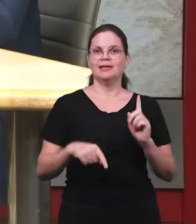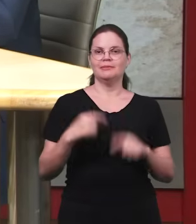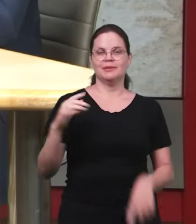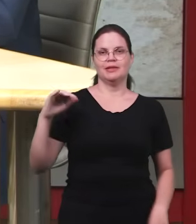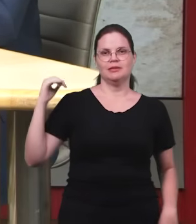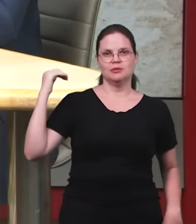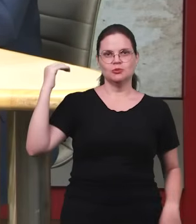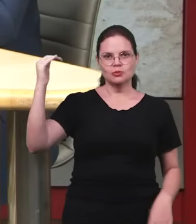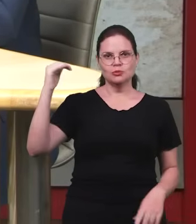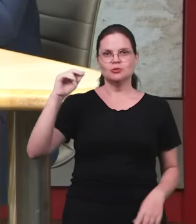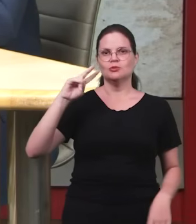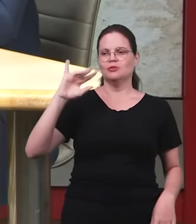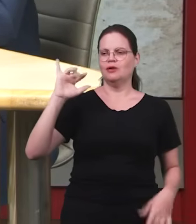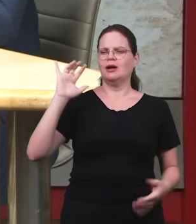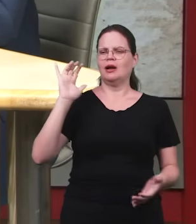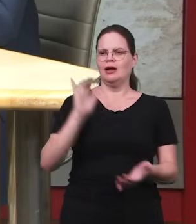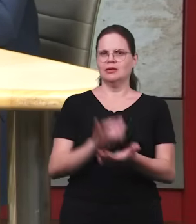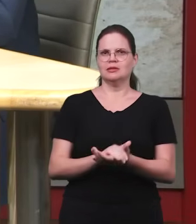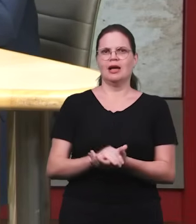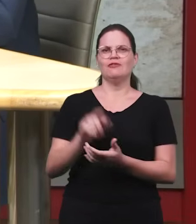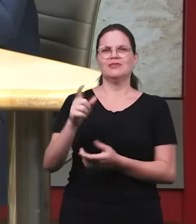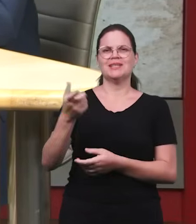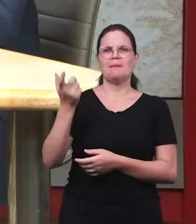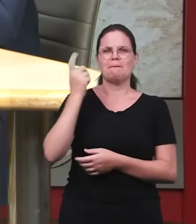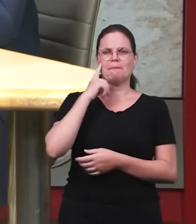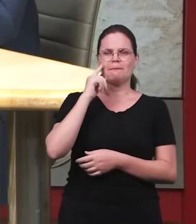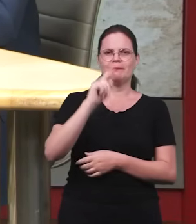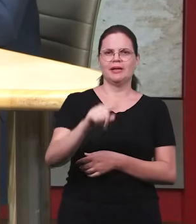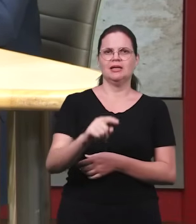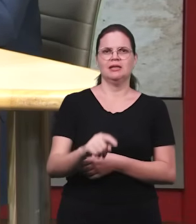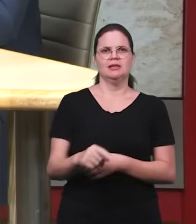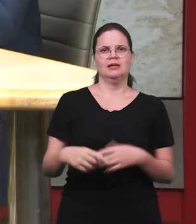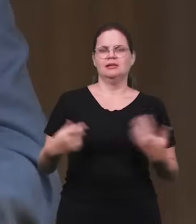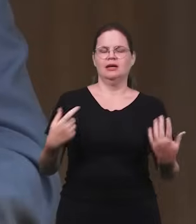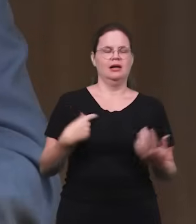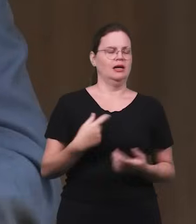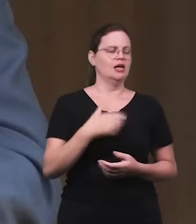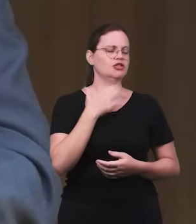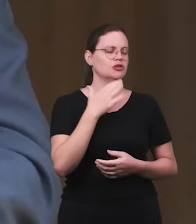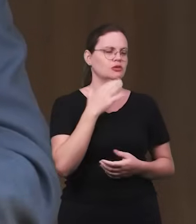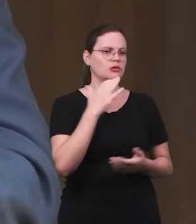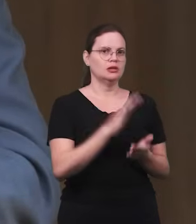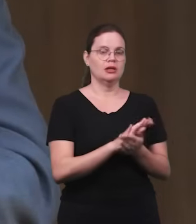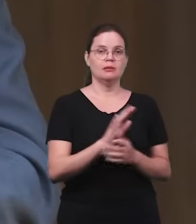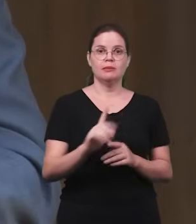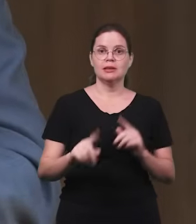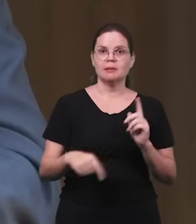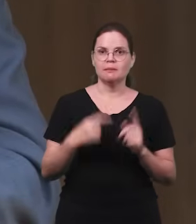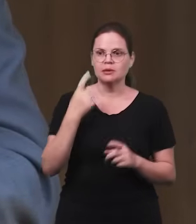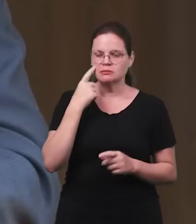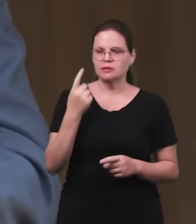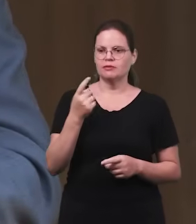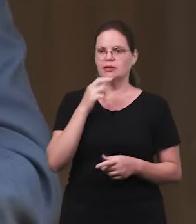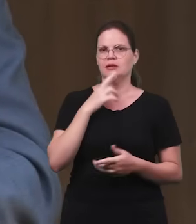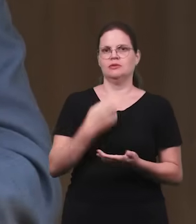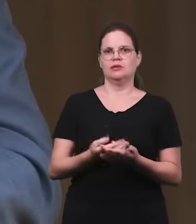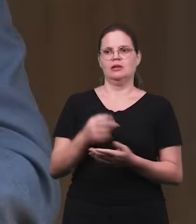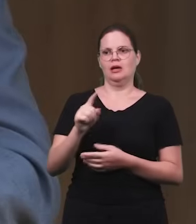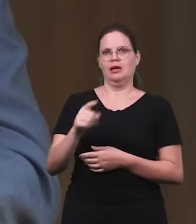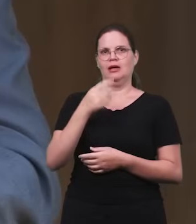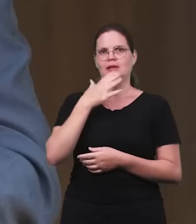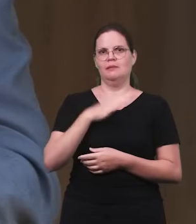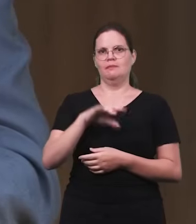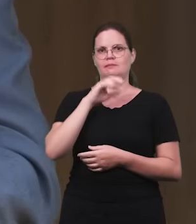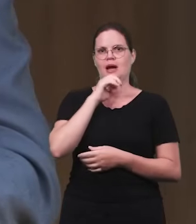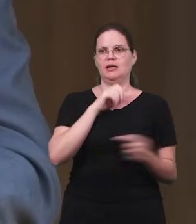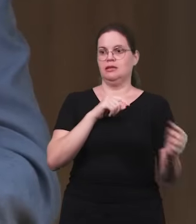jovens, vão casar, vão sair de casa, e você acha que não deu em nada. Lá na frente você vê, Exato. ele já pai, e